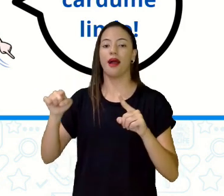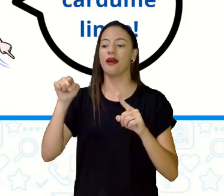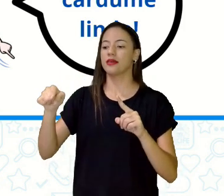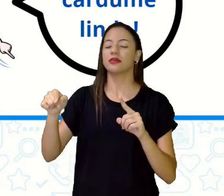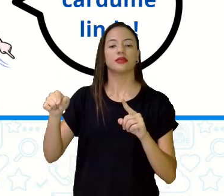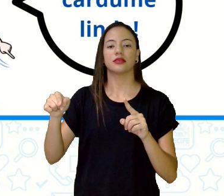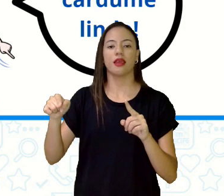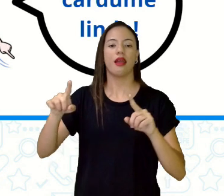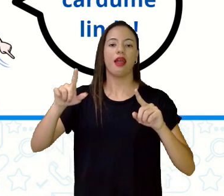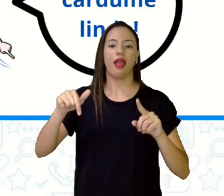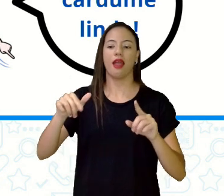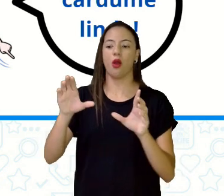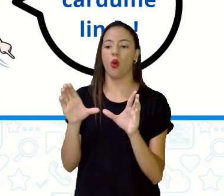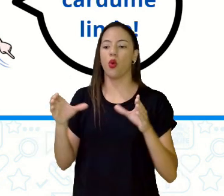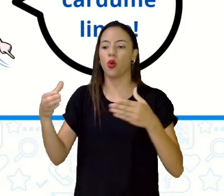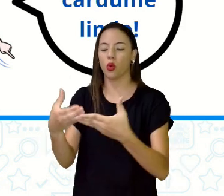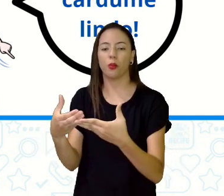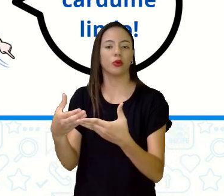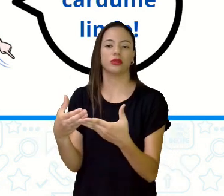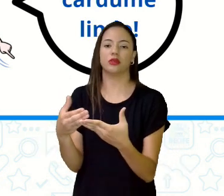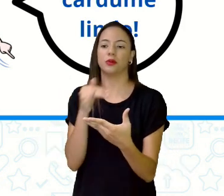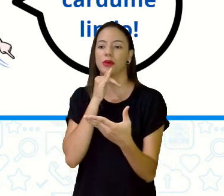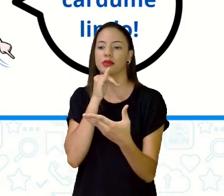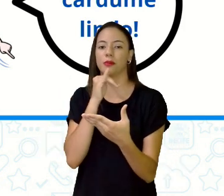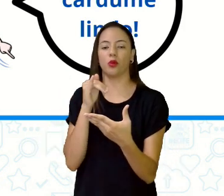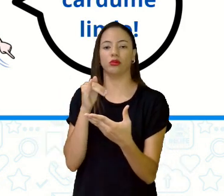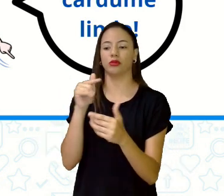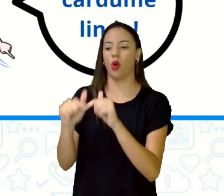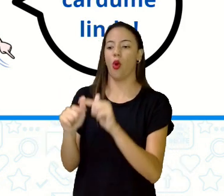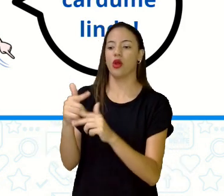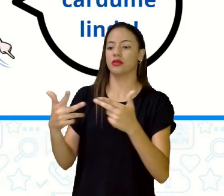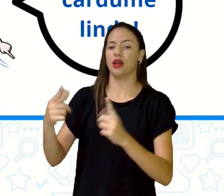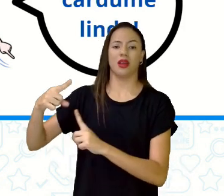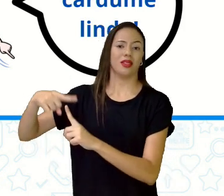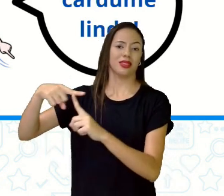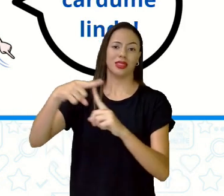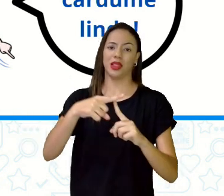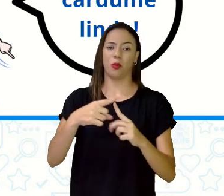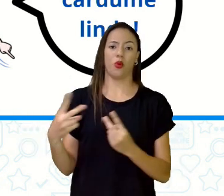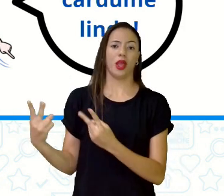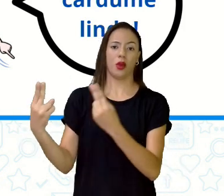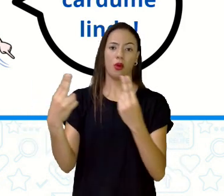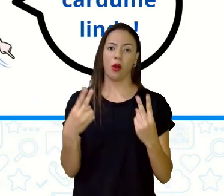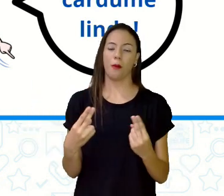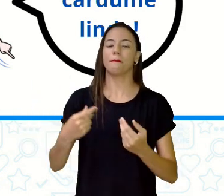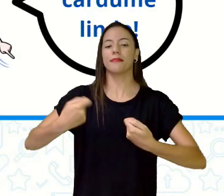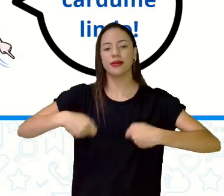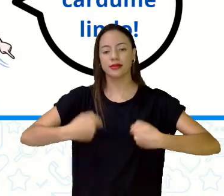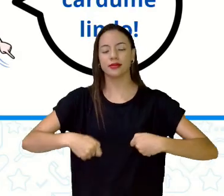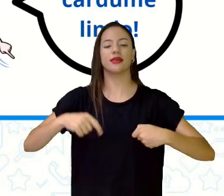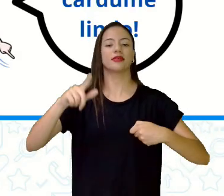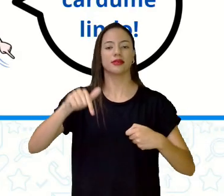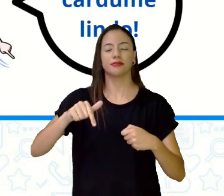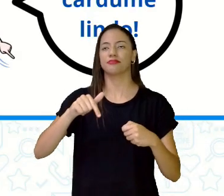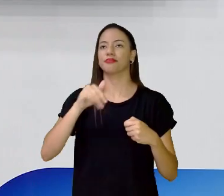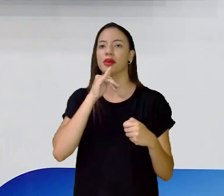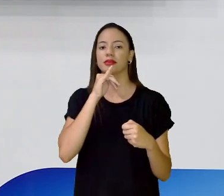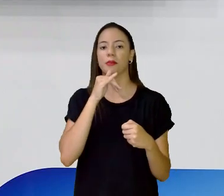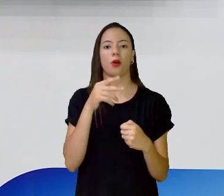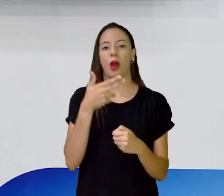mesma espécie. Certo, gente? Isso é importante. Tem que ser da mesma espécie.